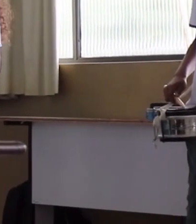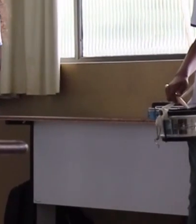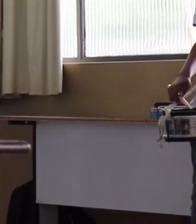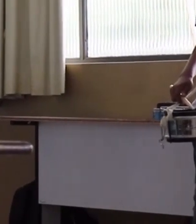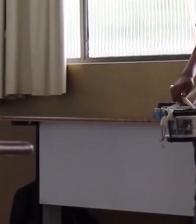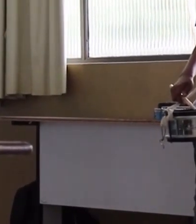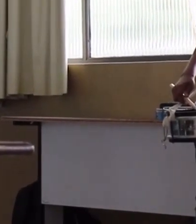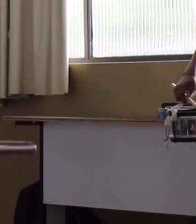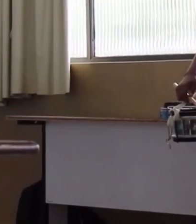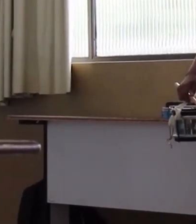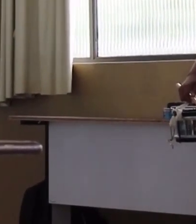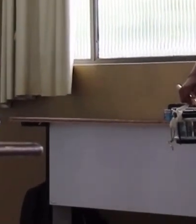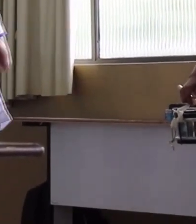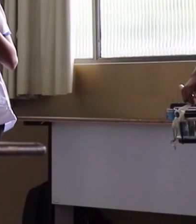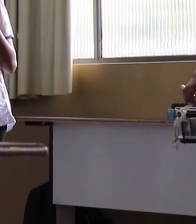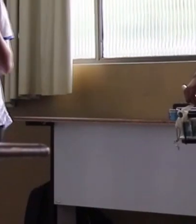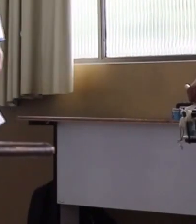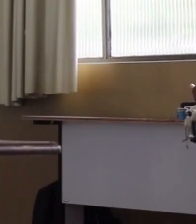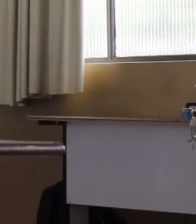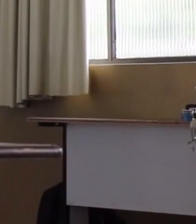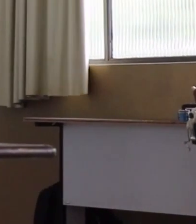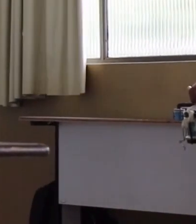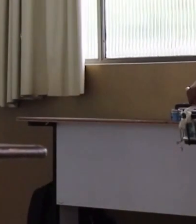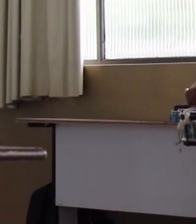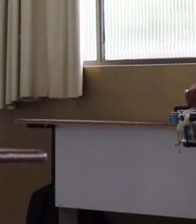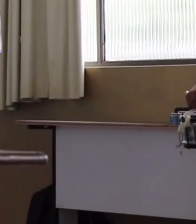cansado de chorar